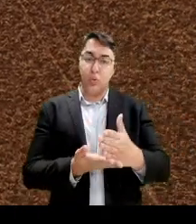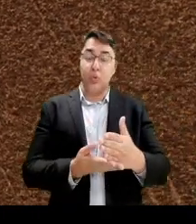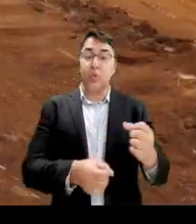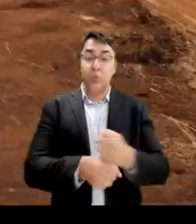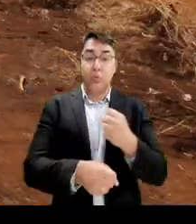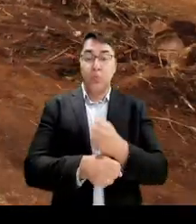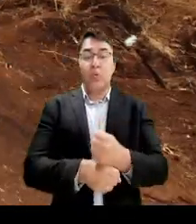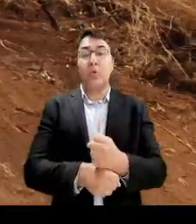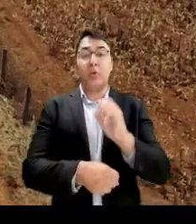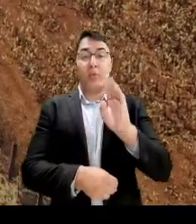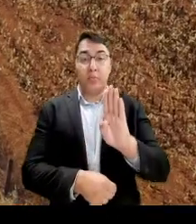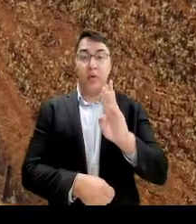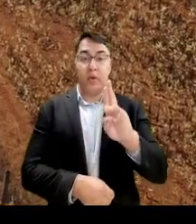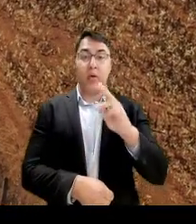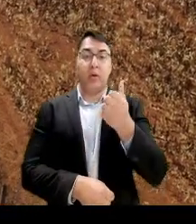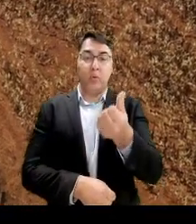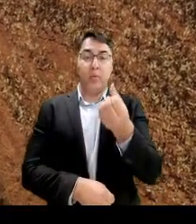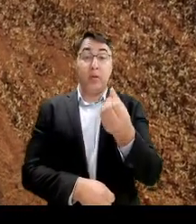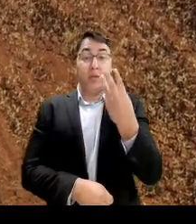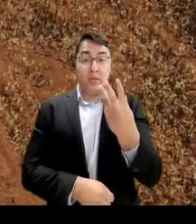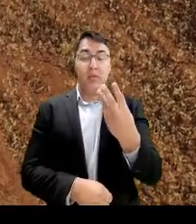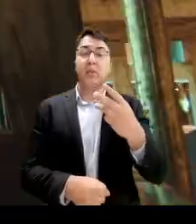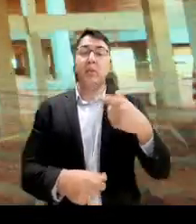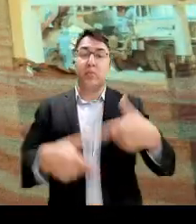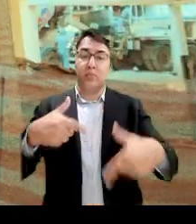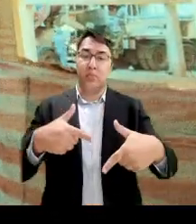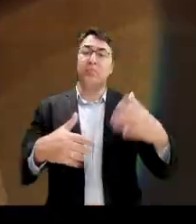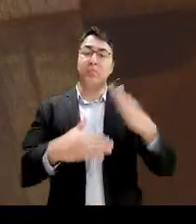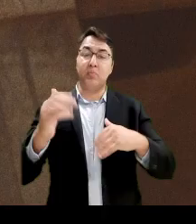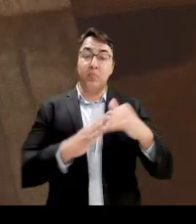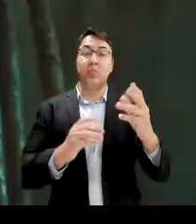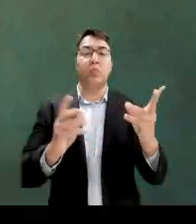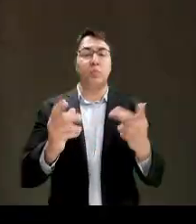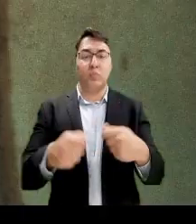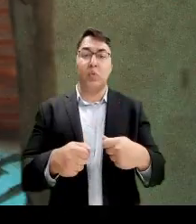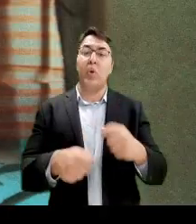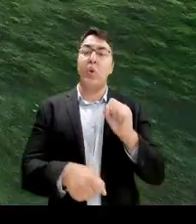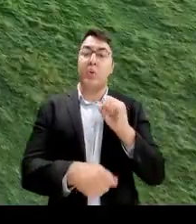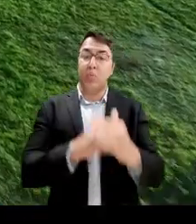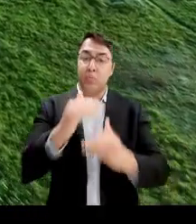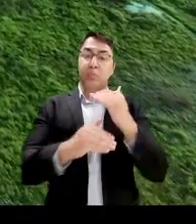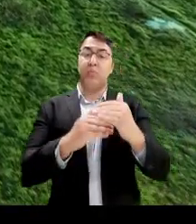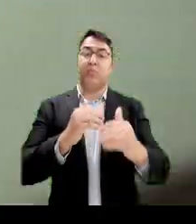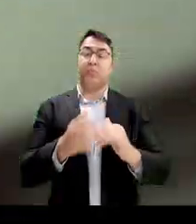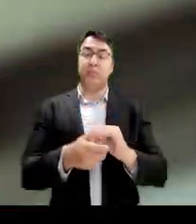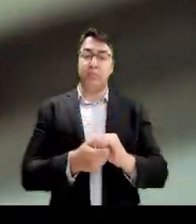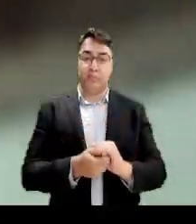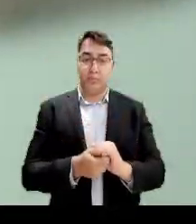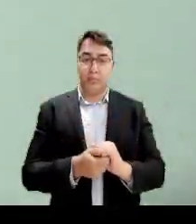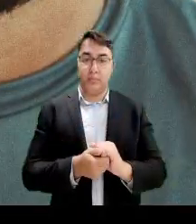já iniciou a duplicação da BR-163. Com trabalho e eficiência, Mato Grosso não para de